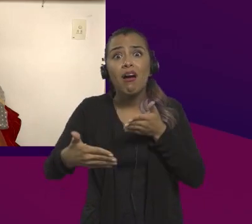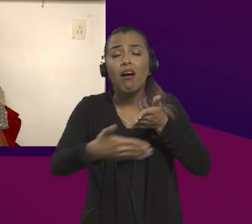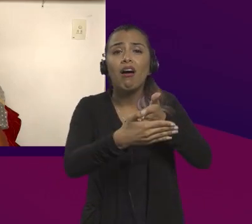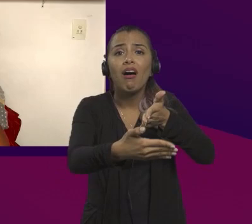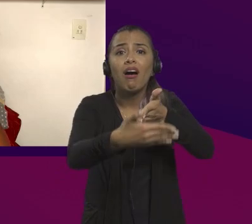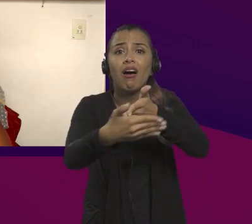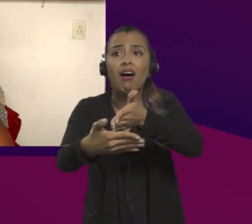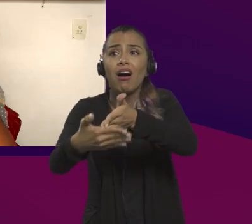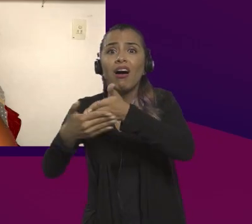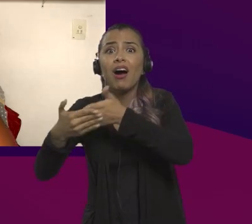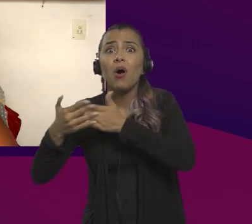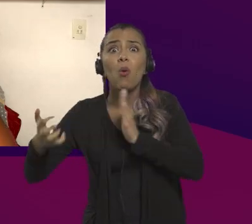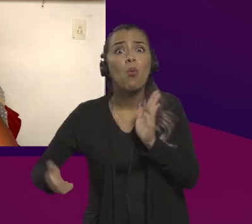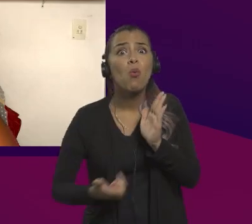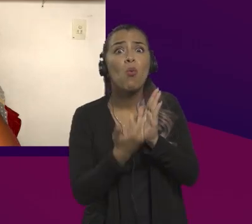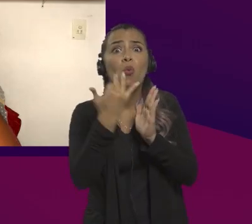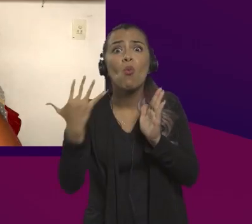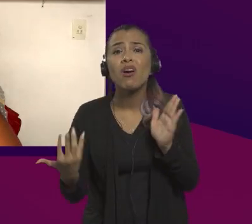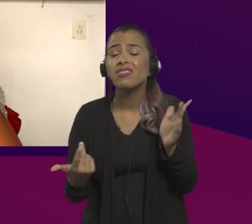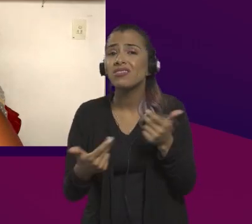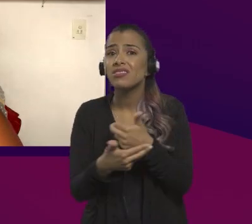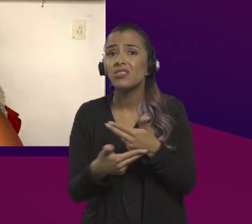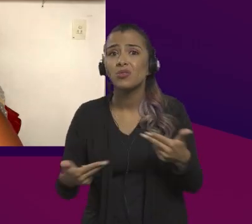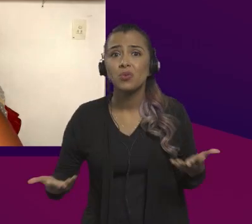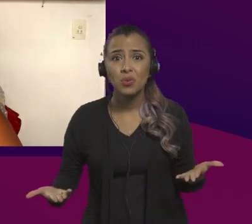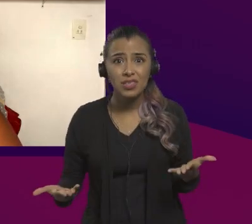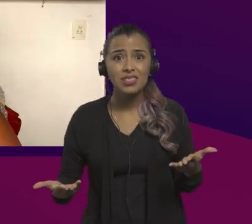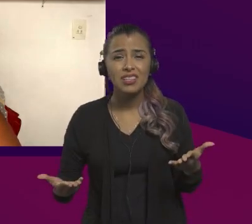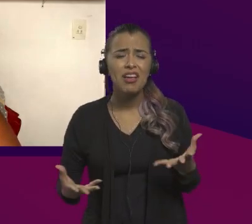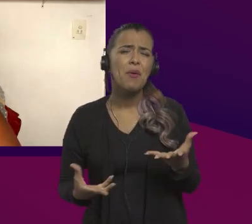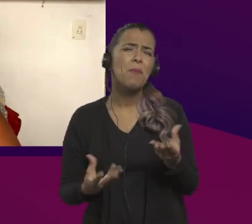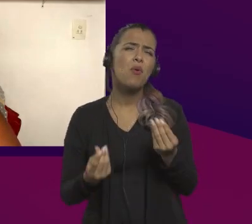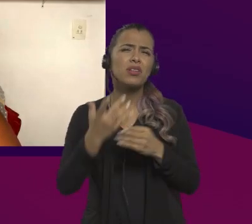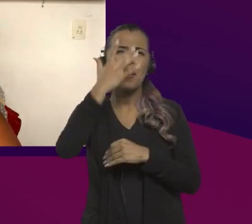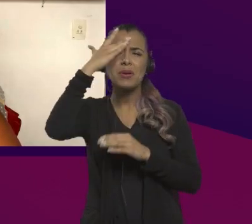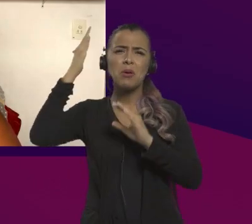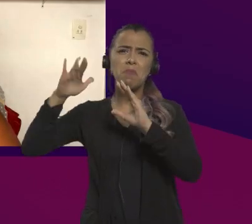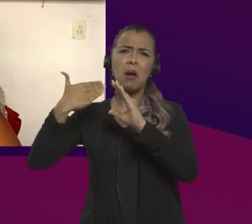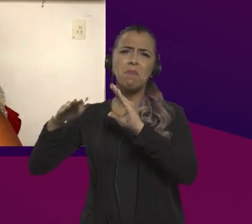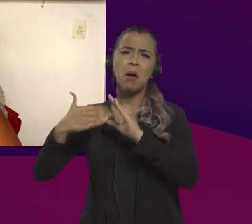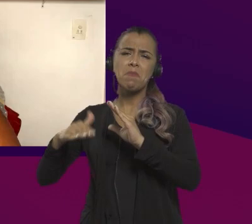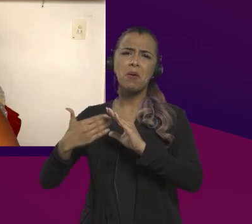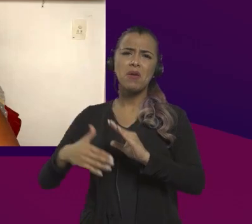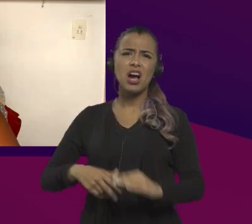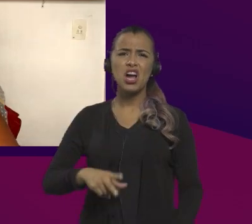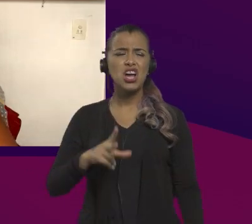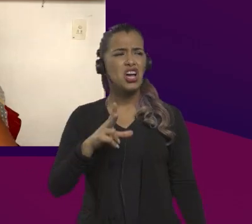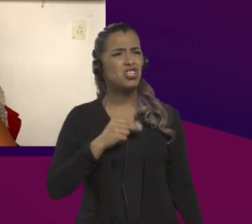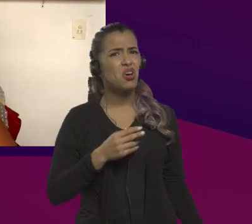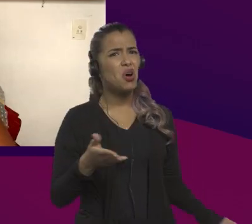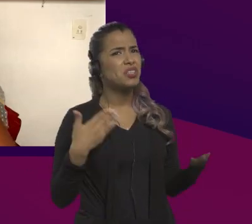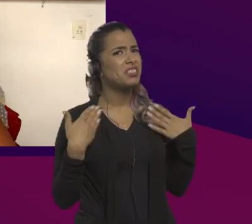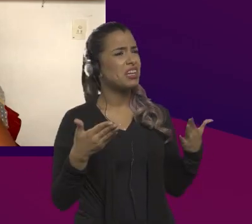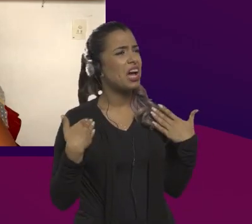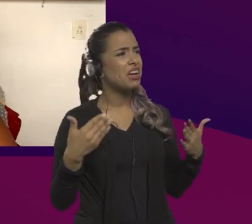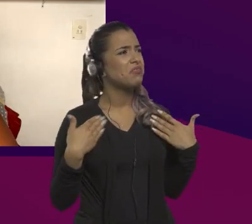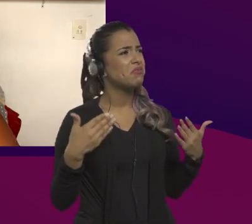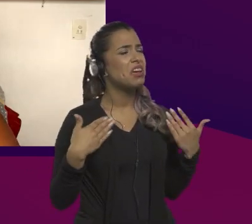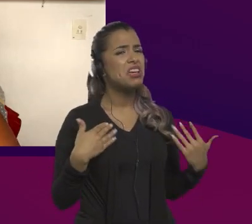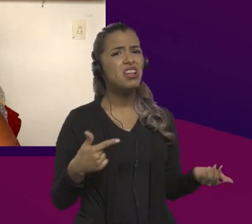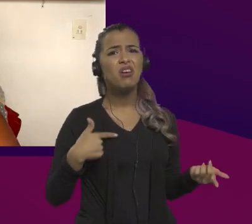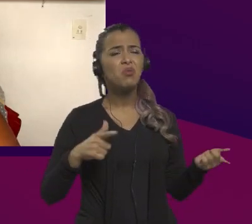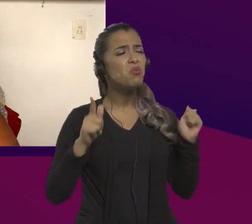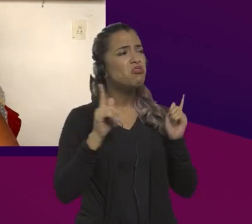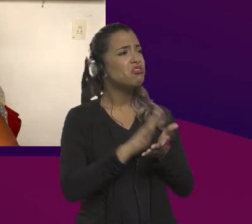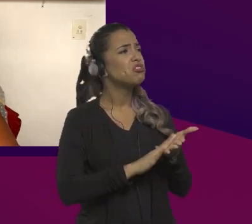vidas, impossibilitando tanta gente de falar. Muita gente mandou mensagem pra mim falando: caraca, não curti esse verão, não sei se eu vou ter o próximo. Você tá entendendo o